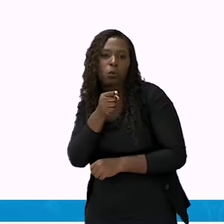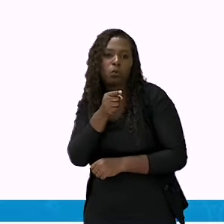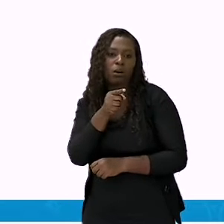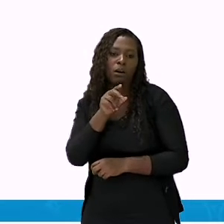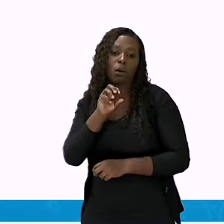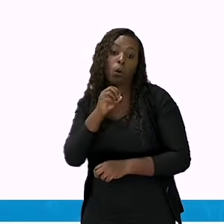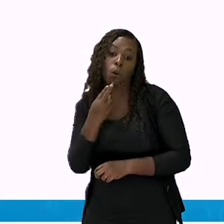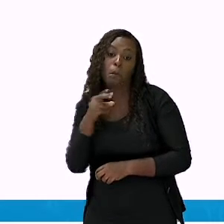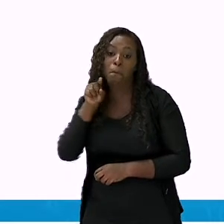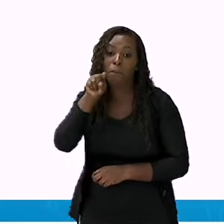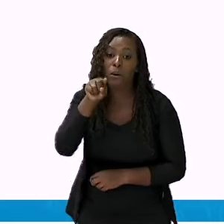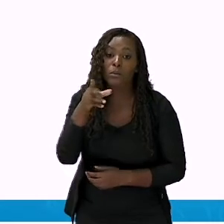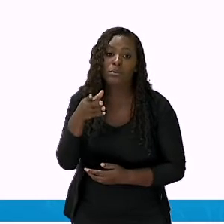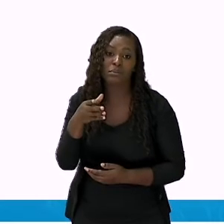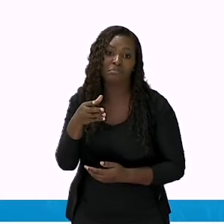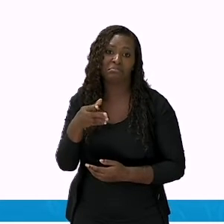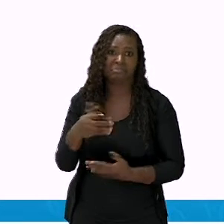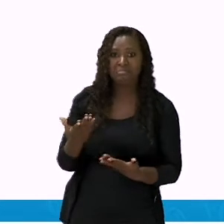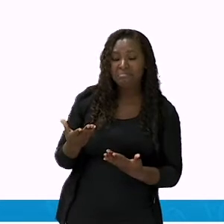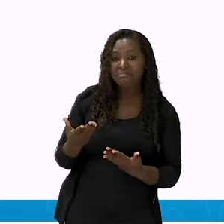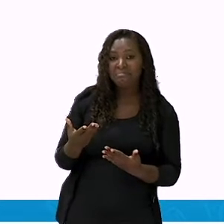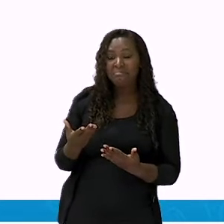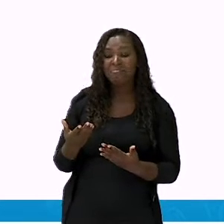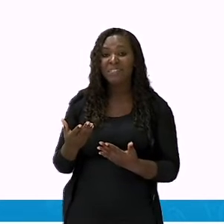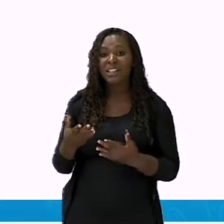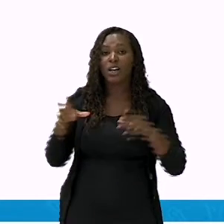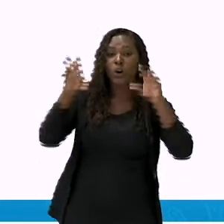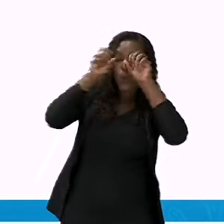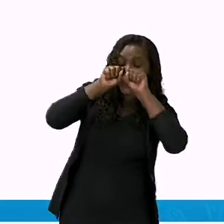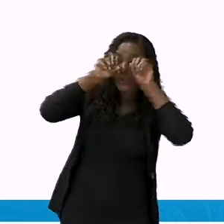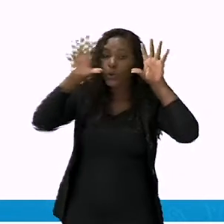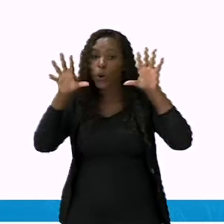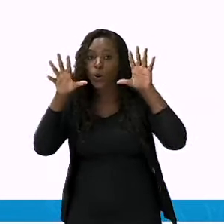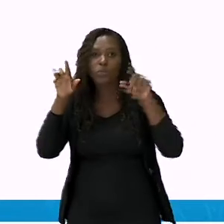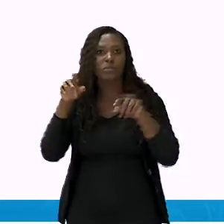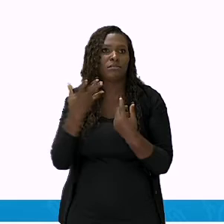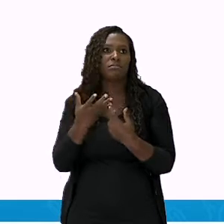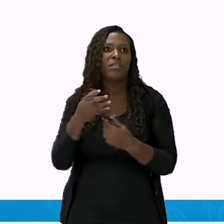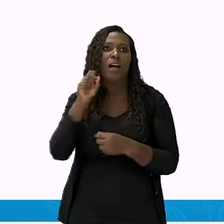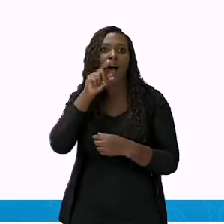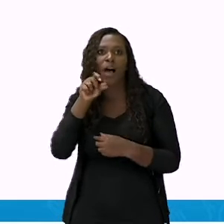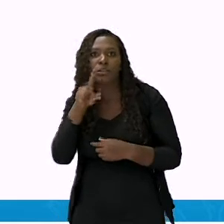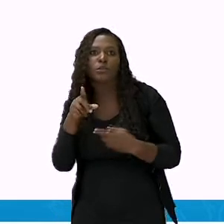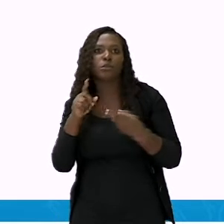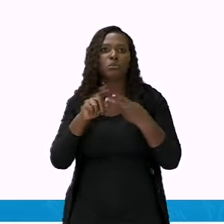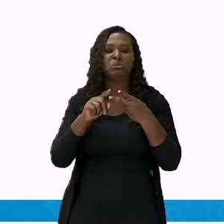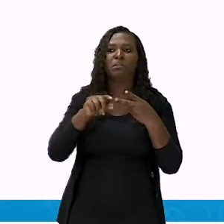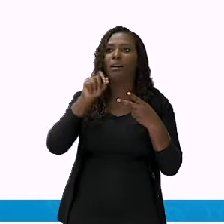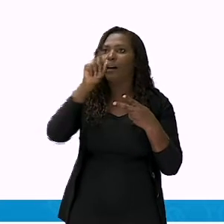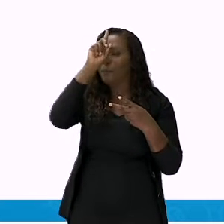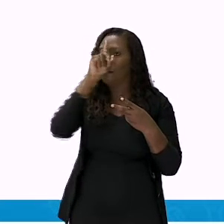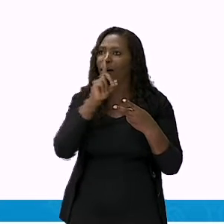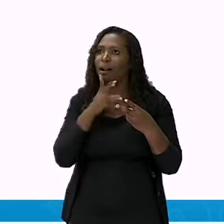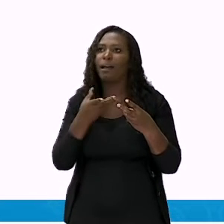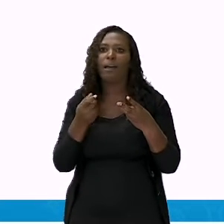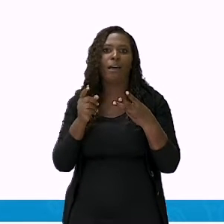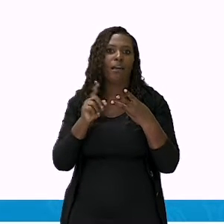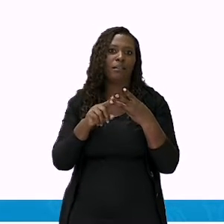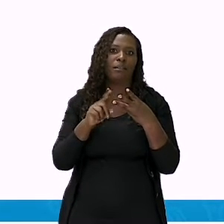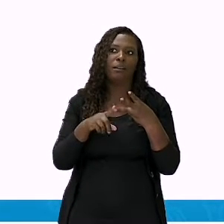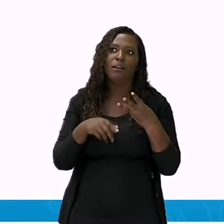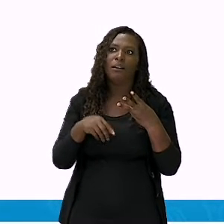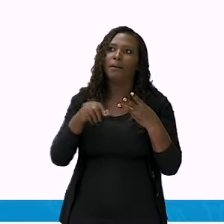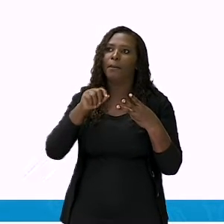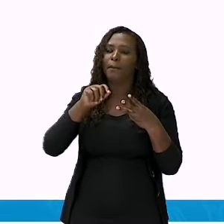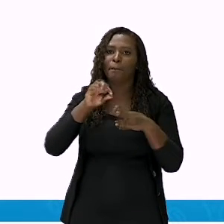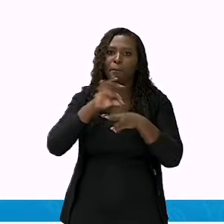Os tons do azul, os tons do amarelo, os tons que vai juntando com bege, mesmo o preto, o branco, o